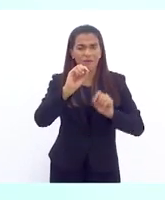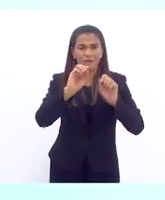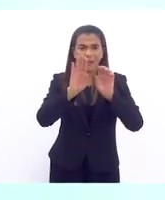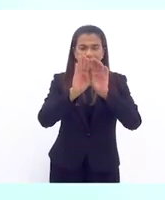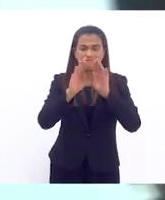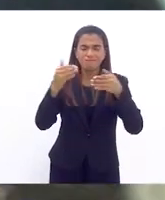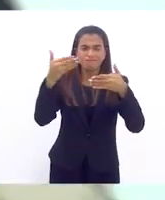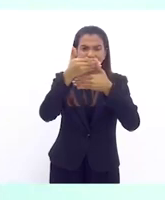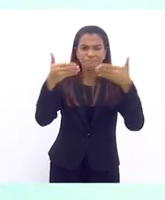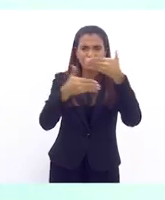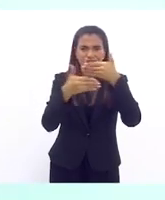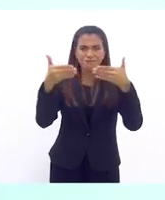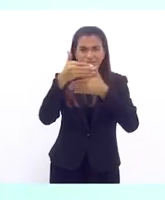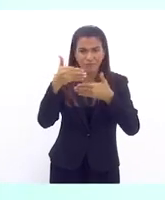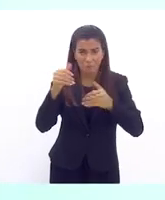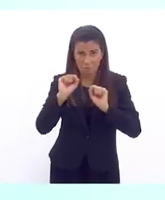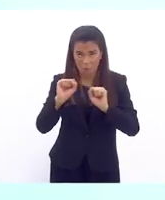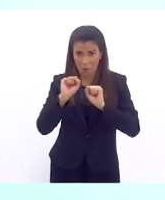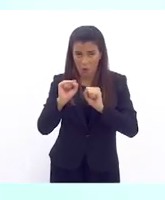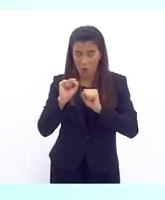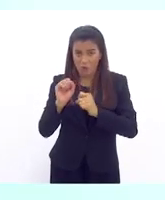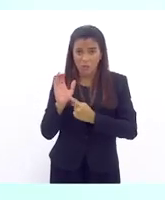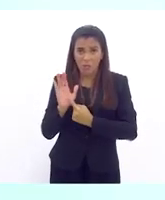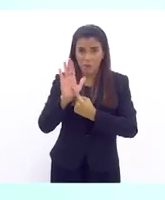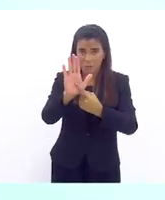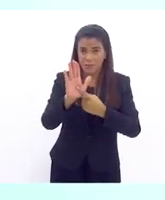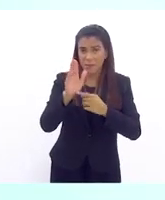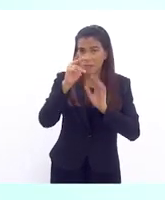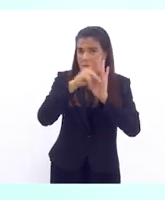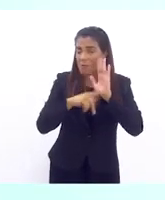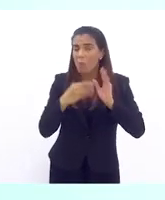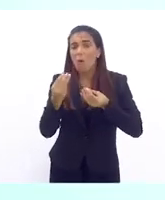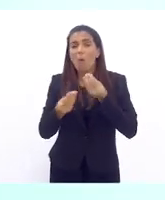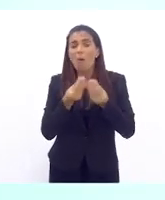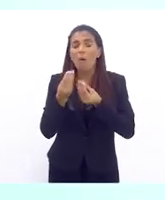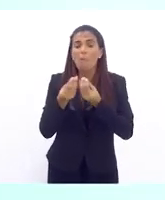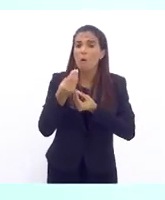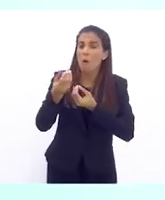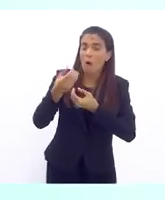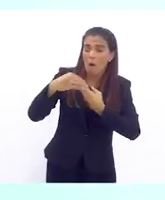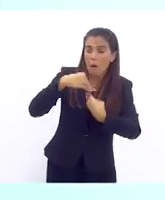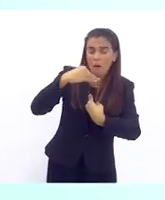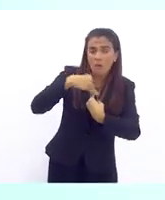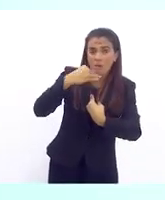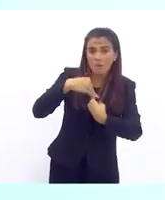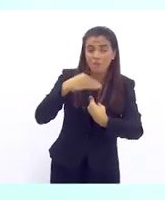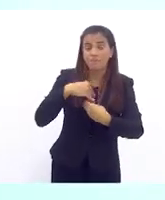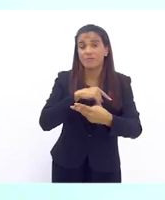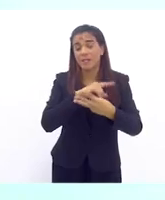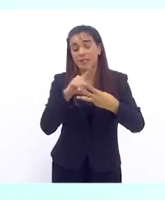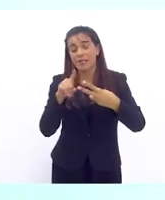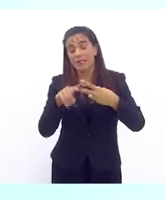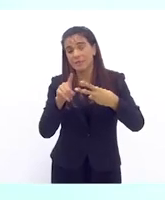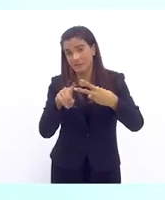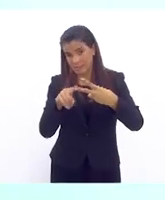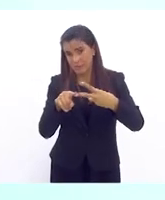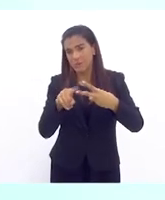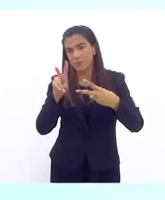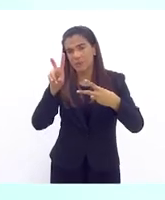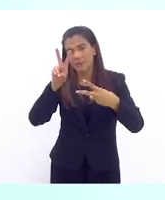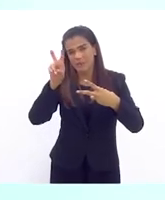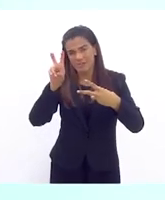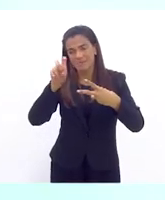da sociedade civil podem estar apresentando o projeto Qual é o procedimento é e a segunda seria também a segunda